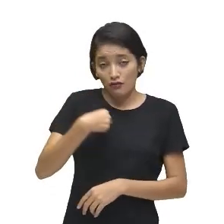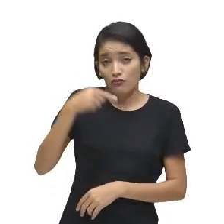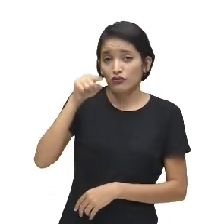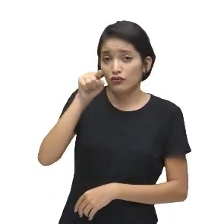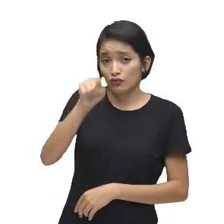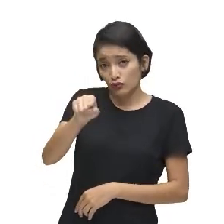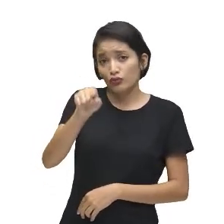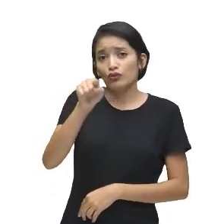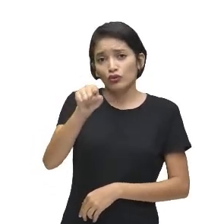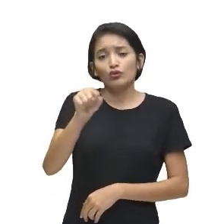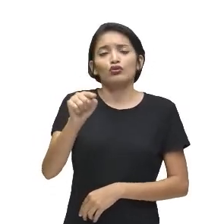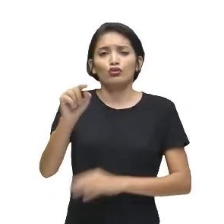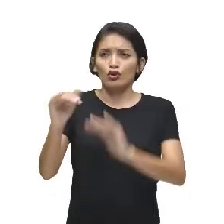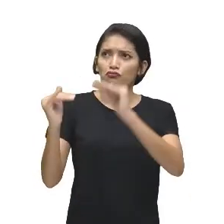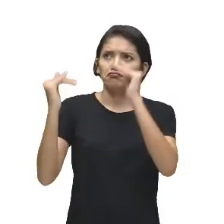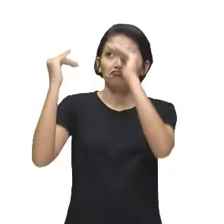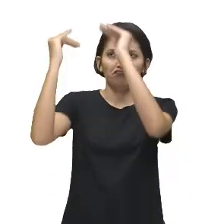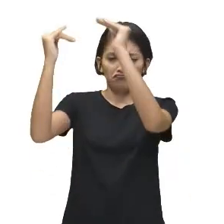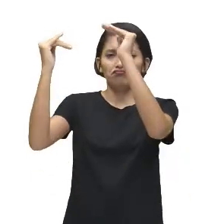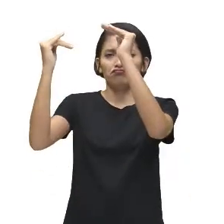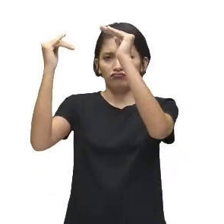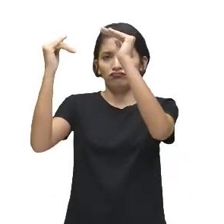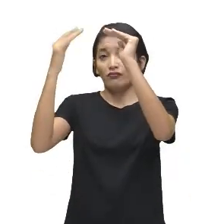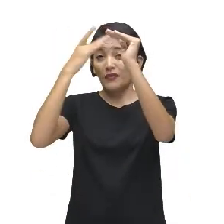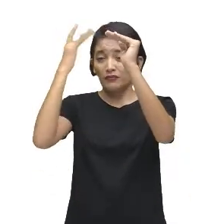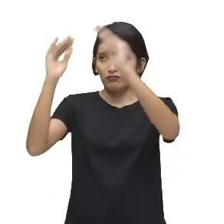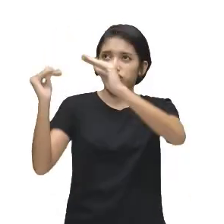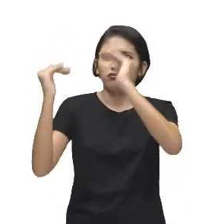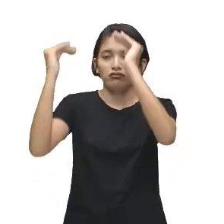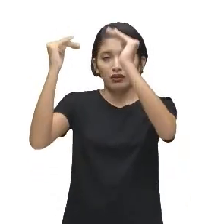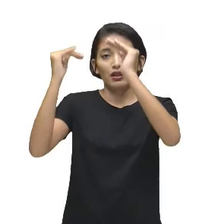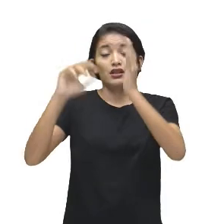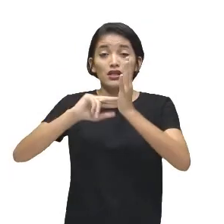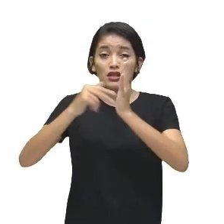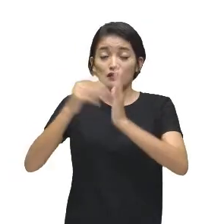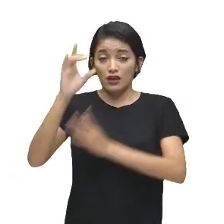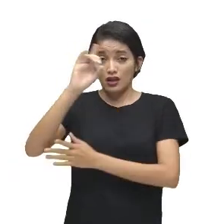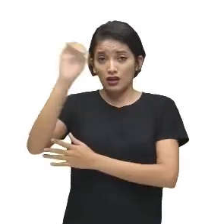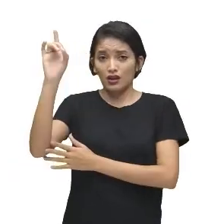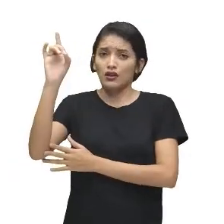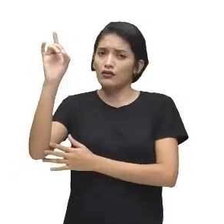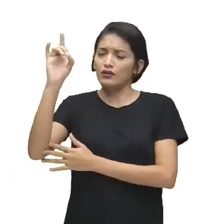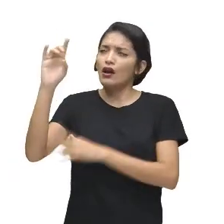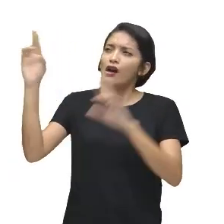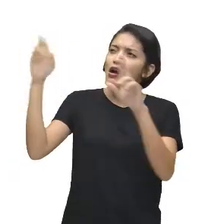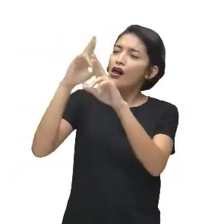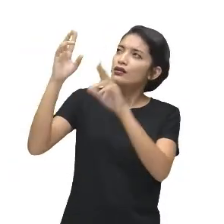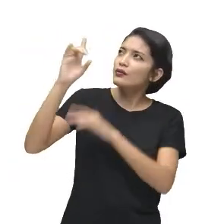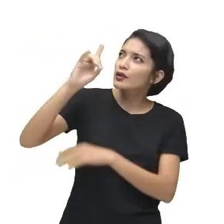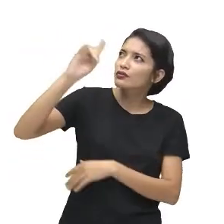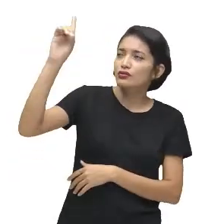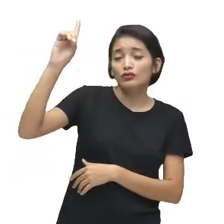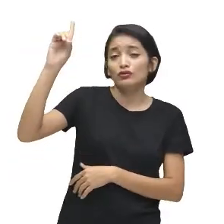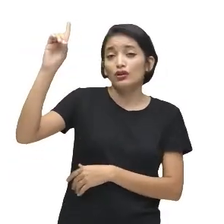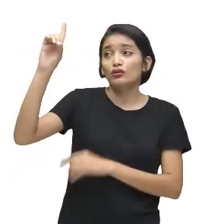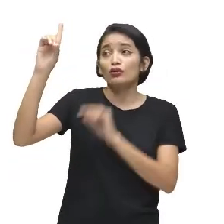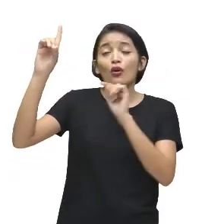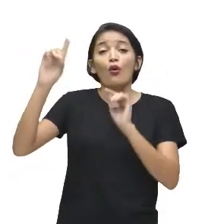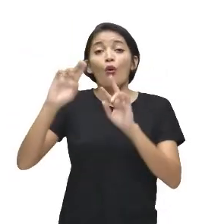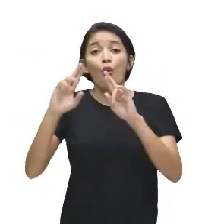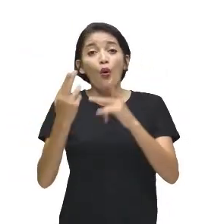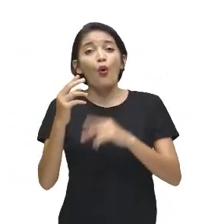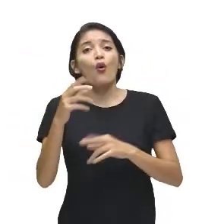tu mais elevado, superior. Uma relação com Deus ou